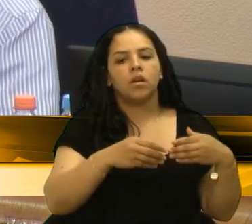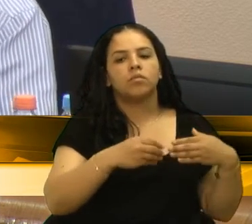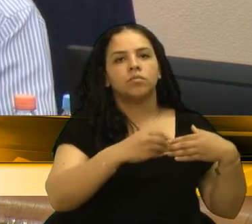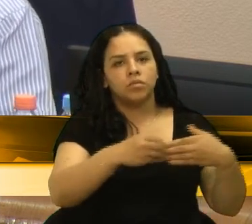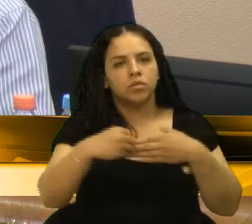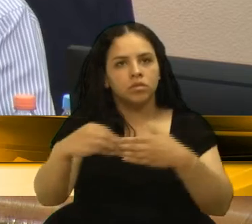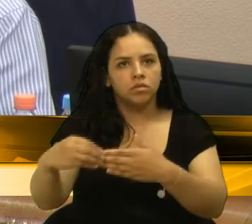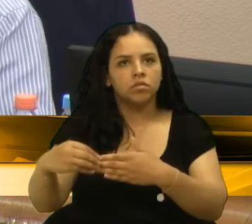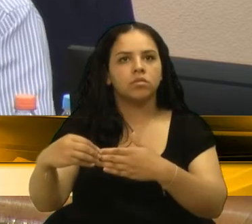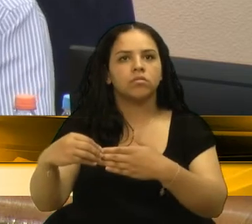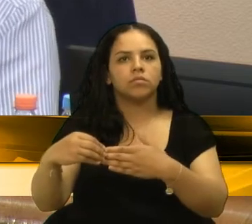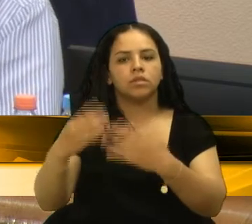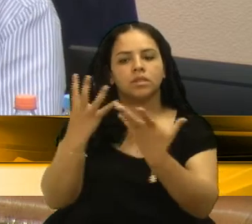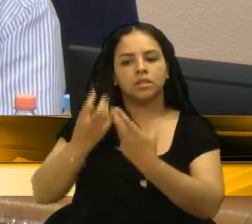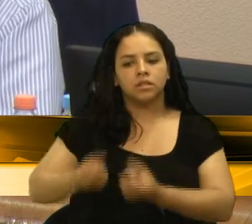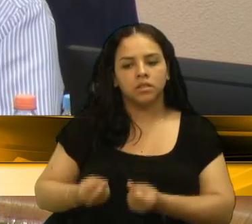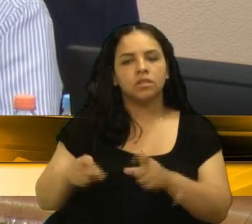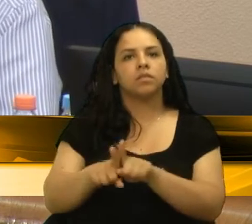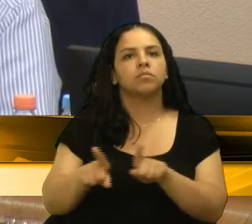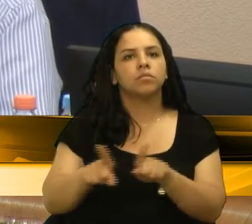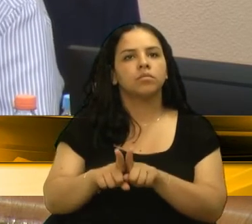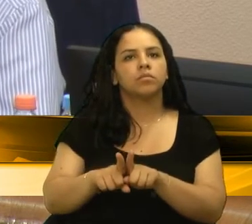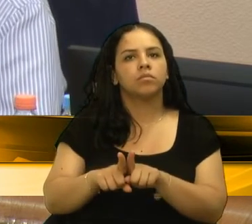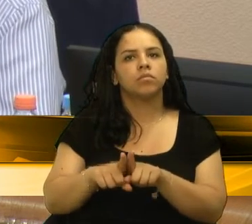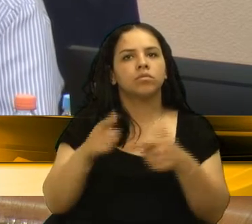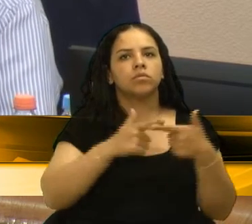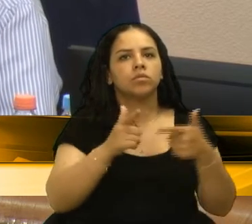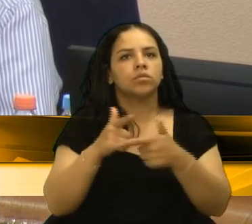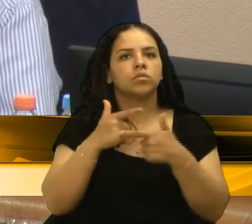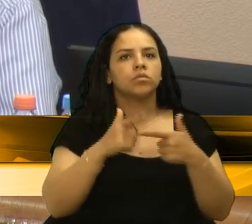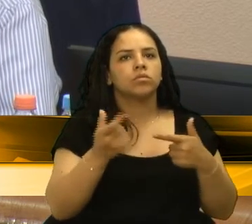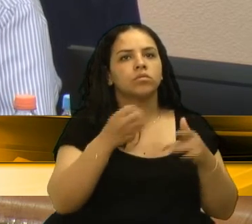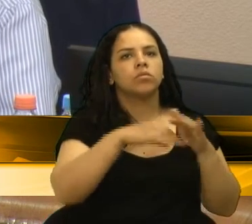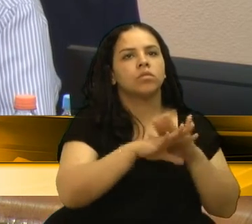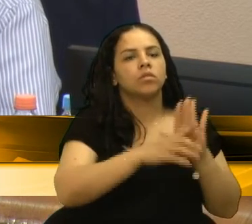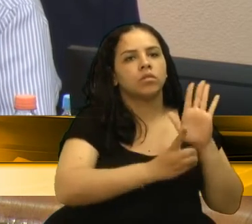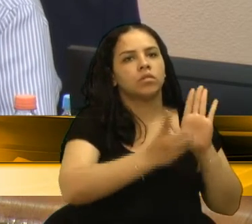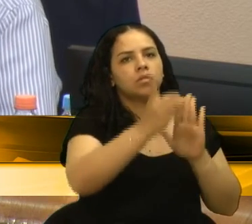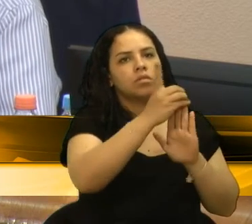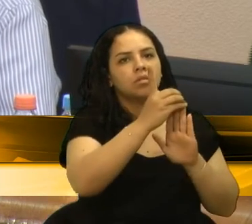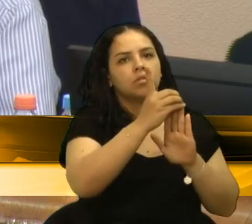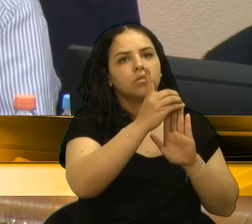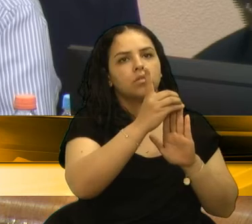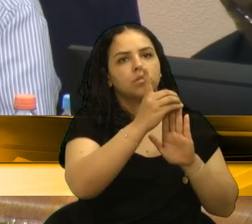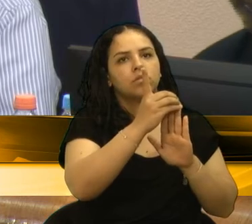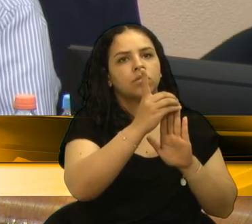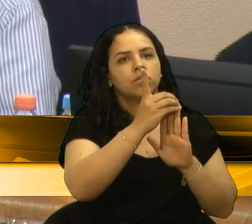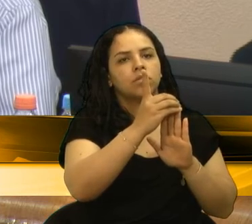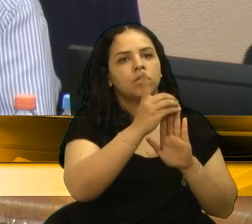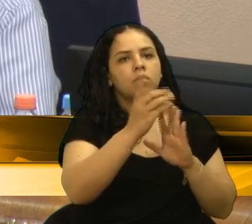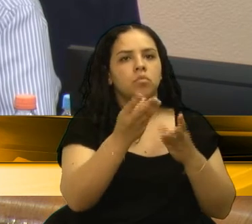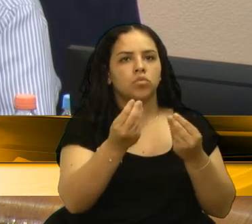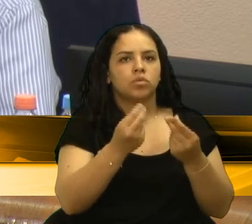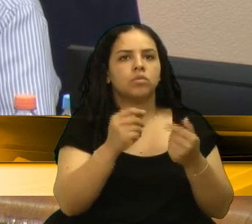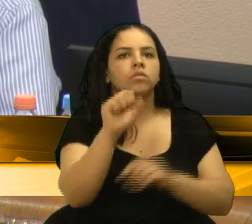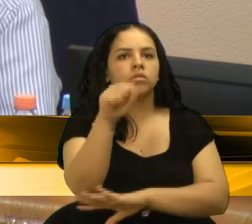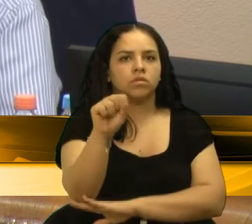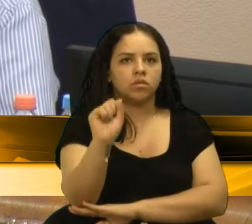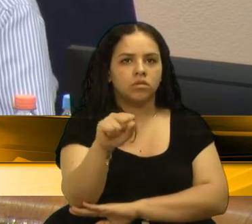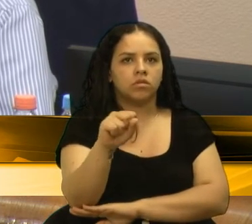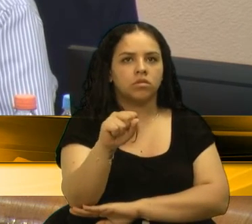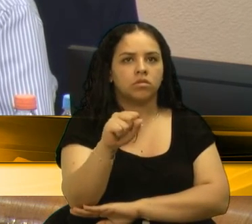foram acatadas e foram contempladas dentro da reedição do decreto? Senhora Mirângela, na sua maioria foram.